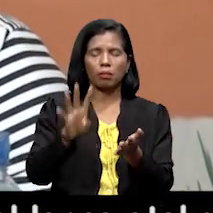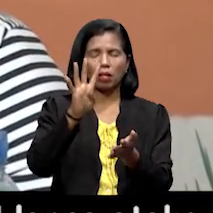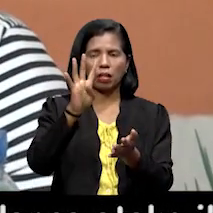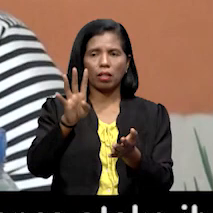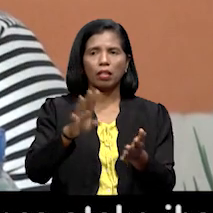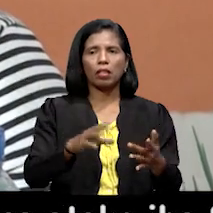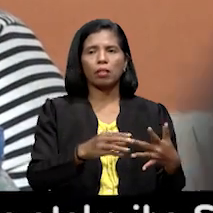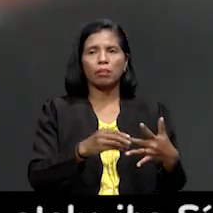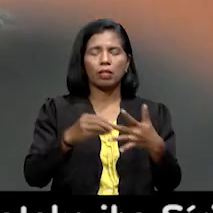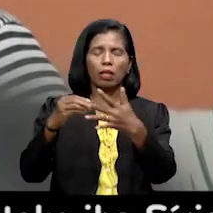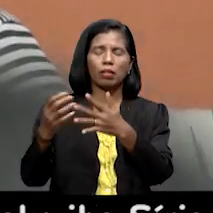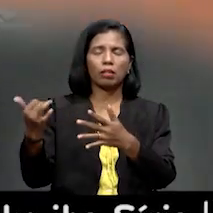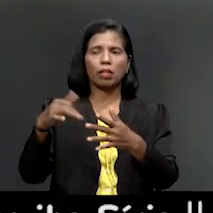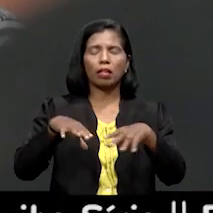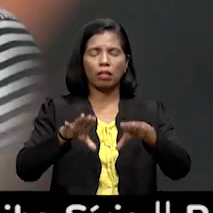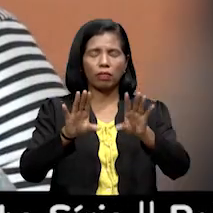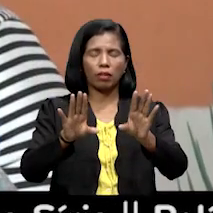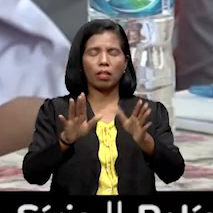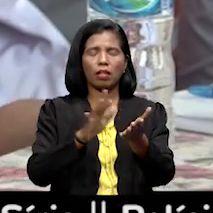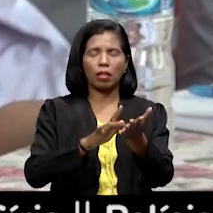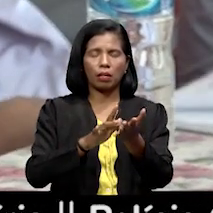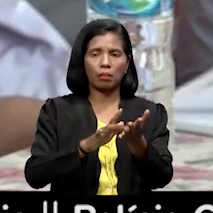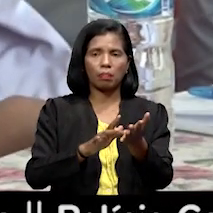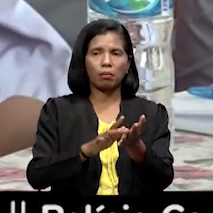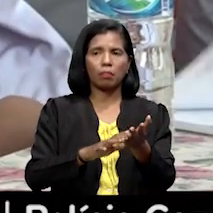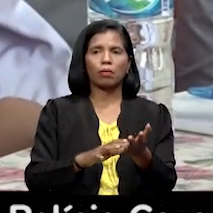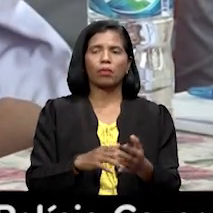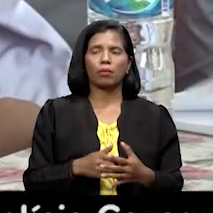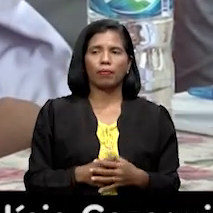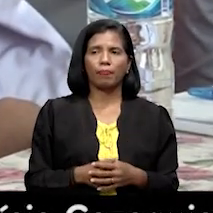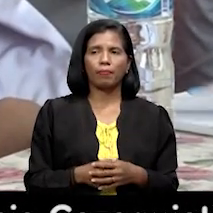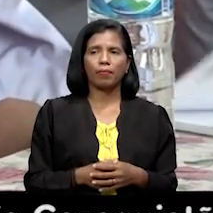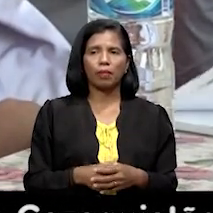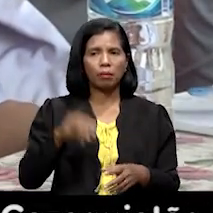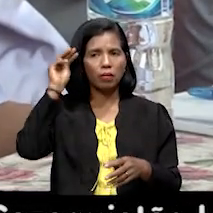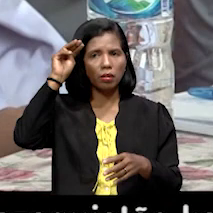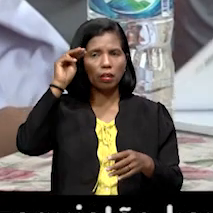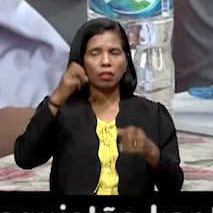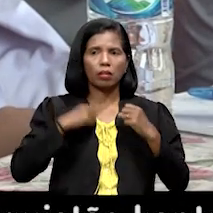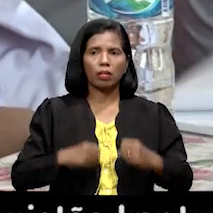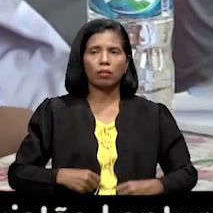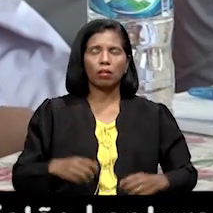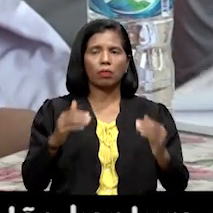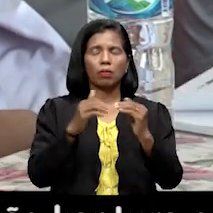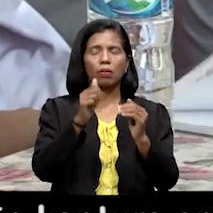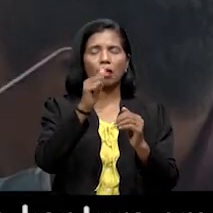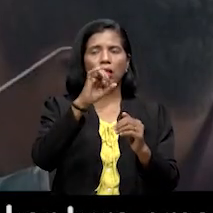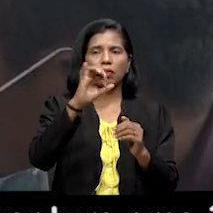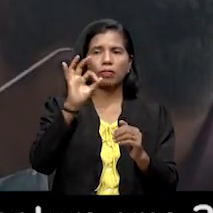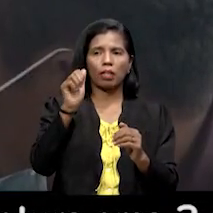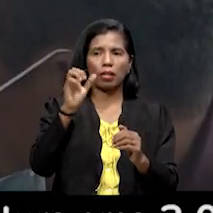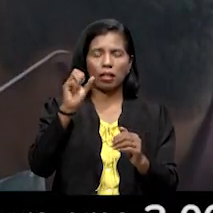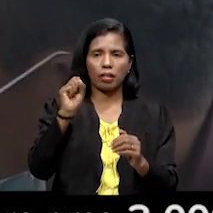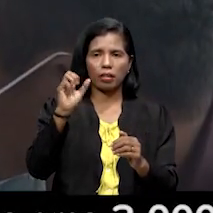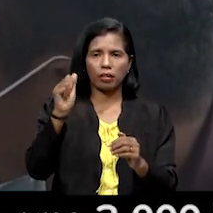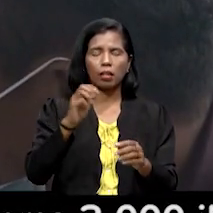ne bema kakara fa ana ai moro tradicional Ministério da Saúde hala ona encontro ho ai faesa, ho di buka solusaun ba sidadaun